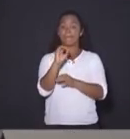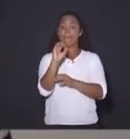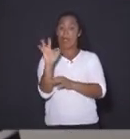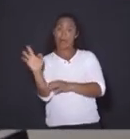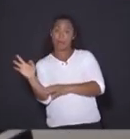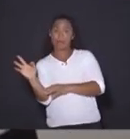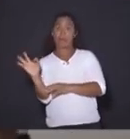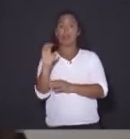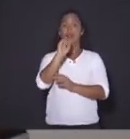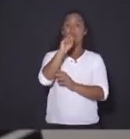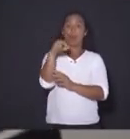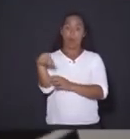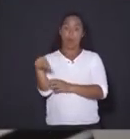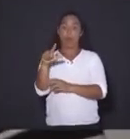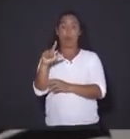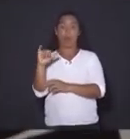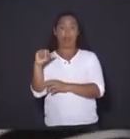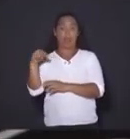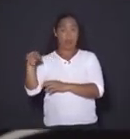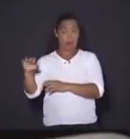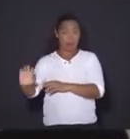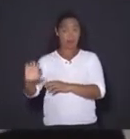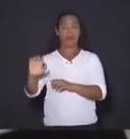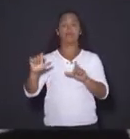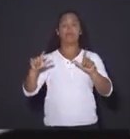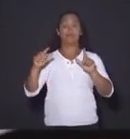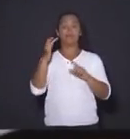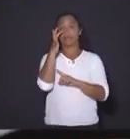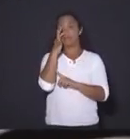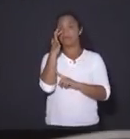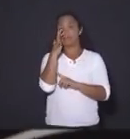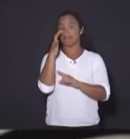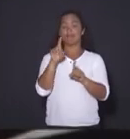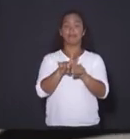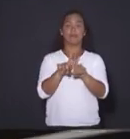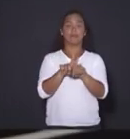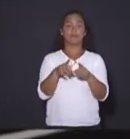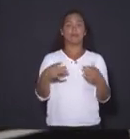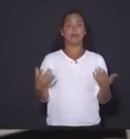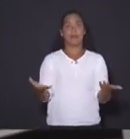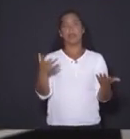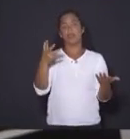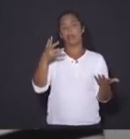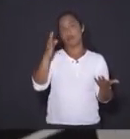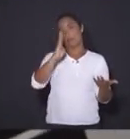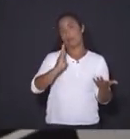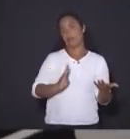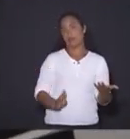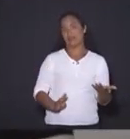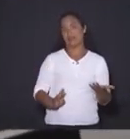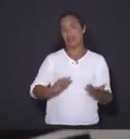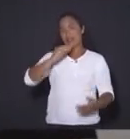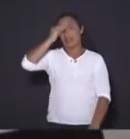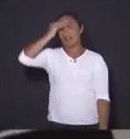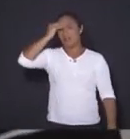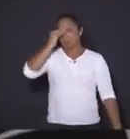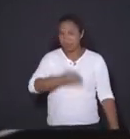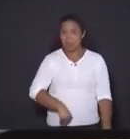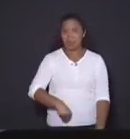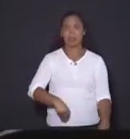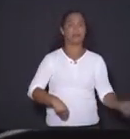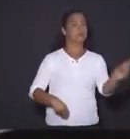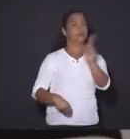como que manifestações racistas tem acontecido em nosso país e eu diria é para desanimar de forma alguma